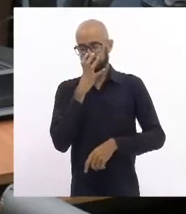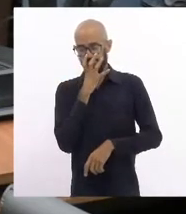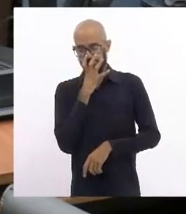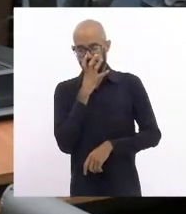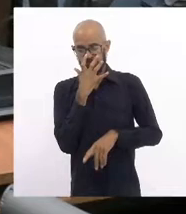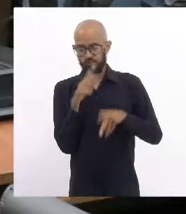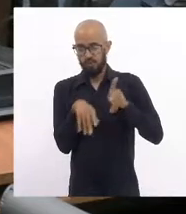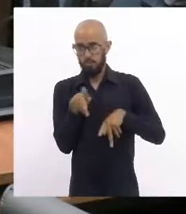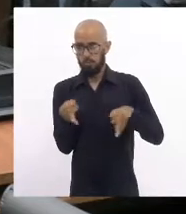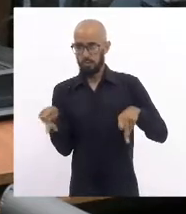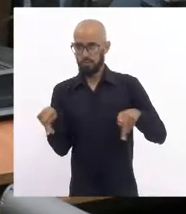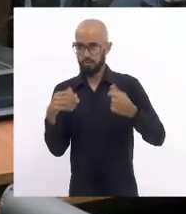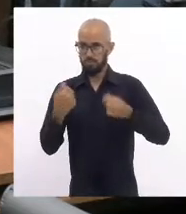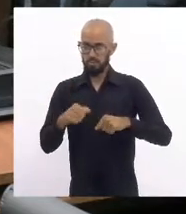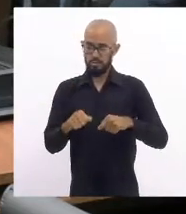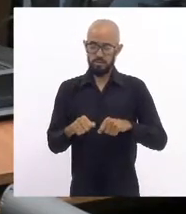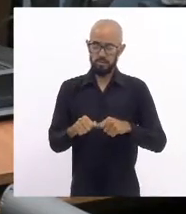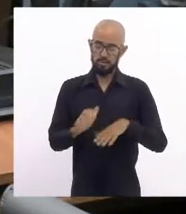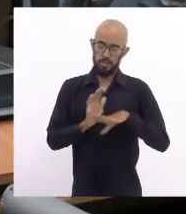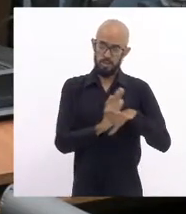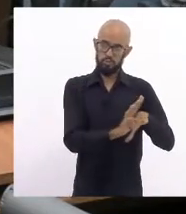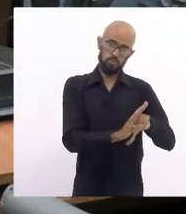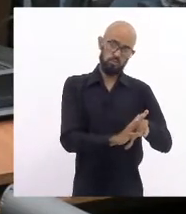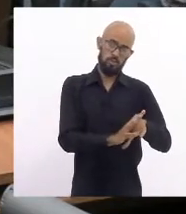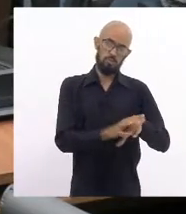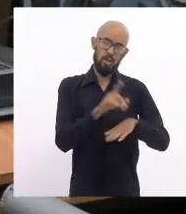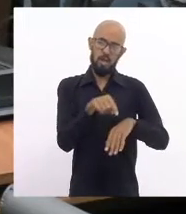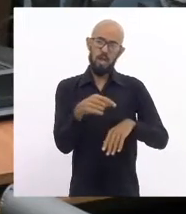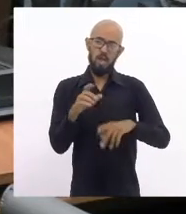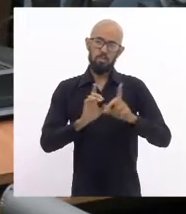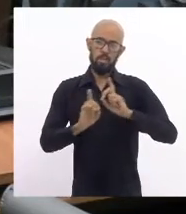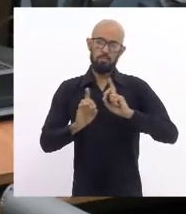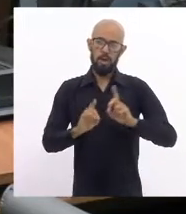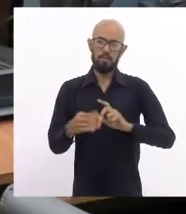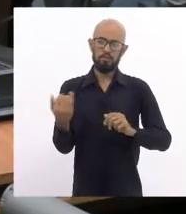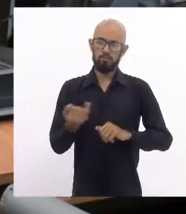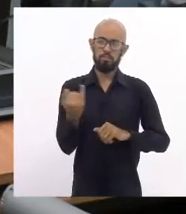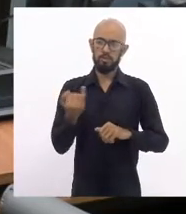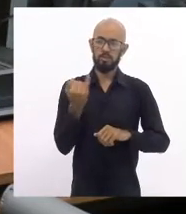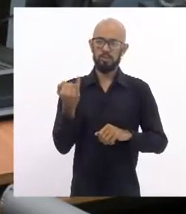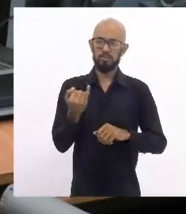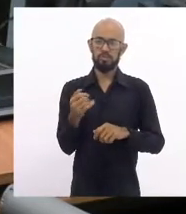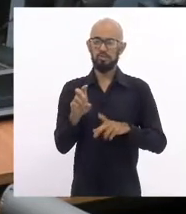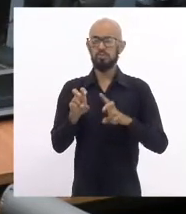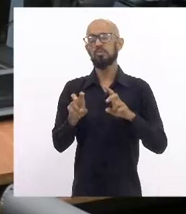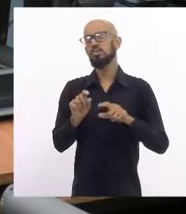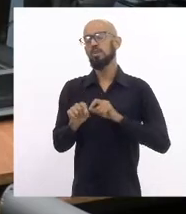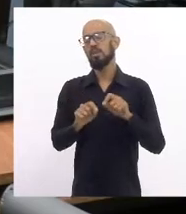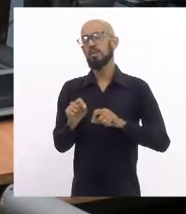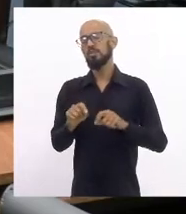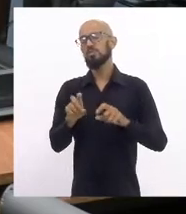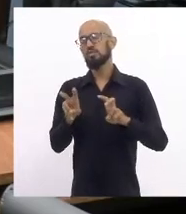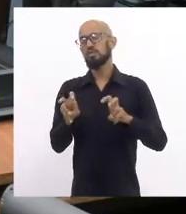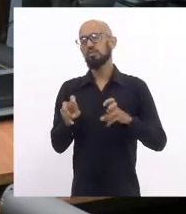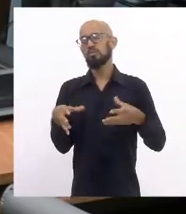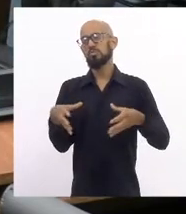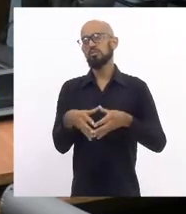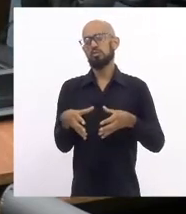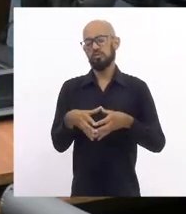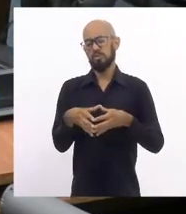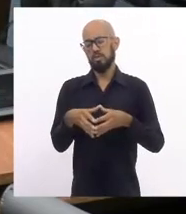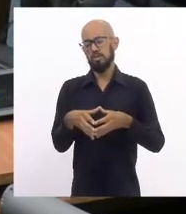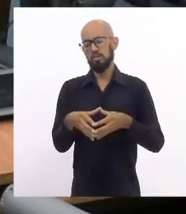precisa ser recuperado. É um debate interessante, por exemplo, sobre os grandes clubes da cidade do estado do